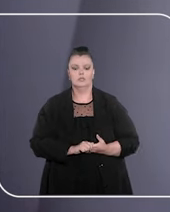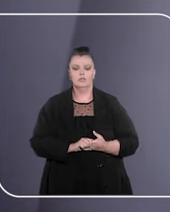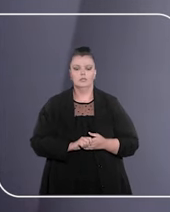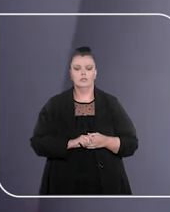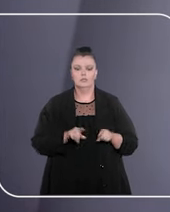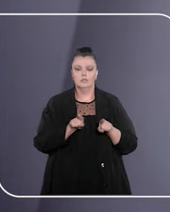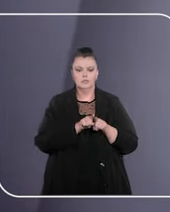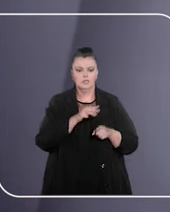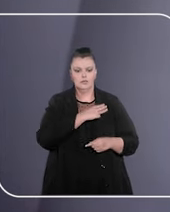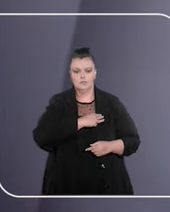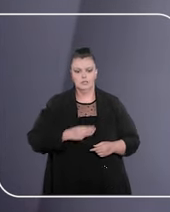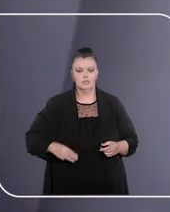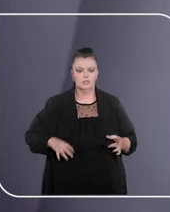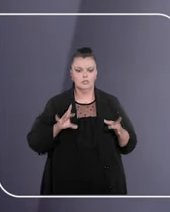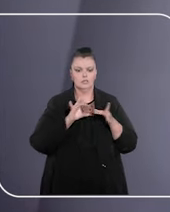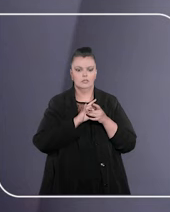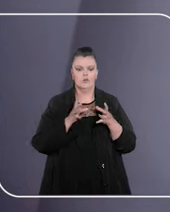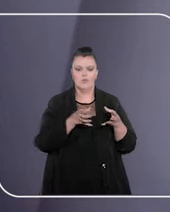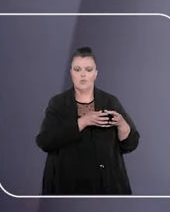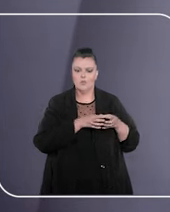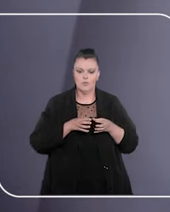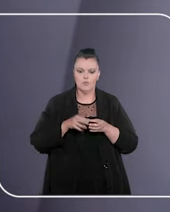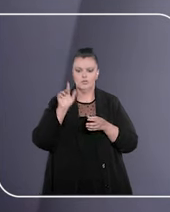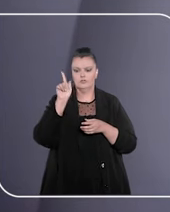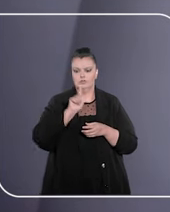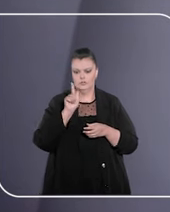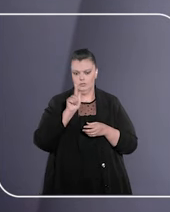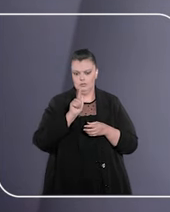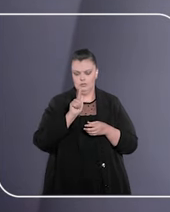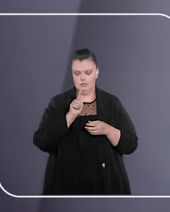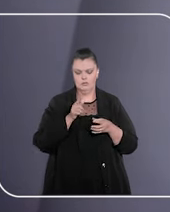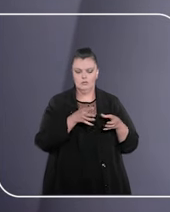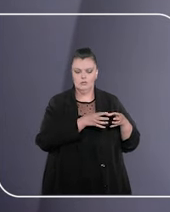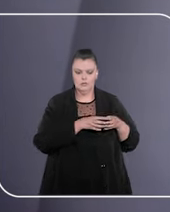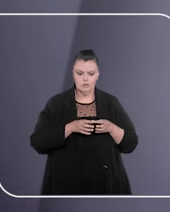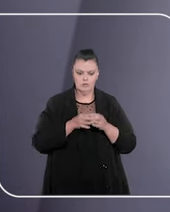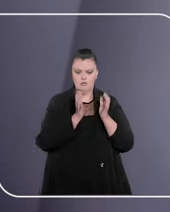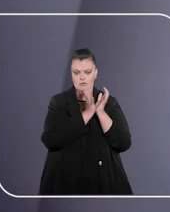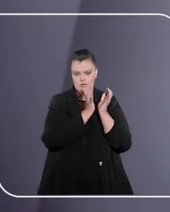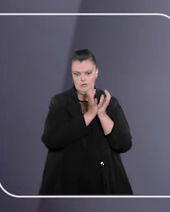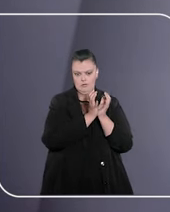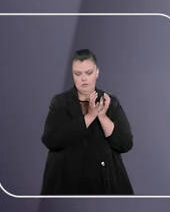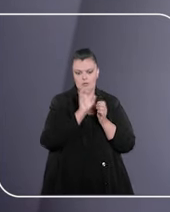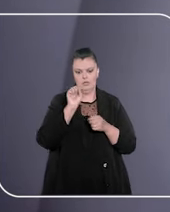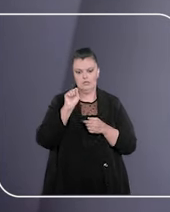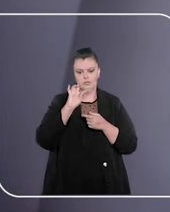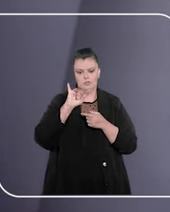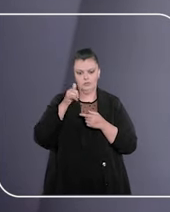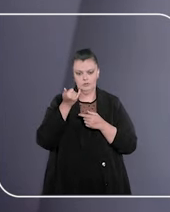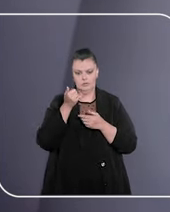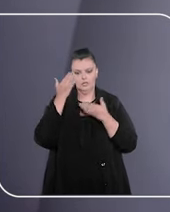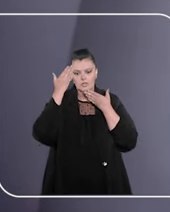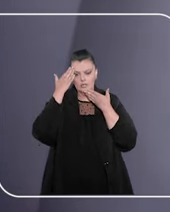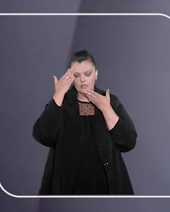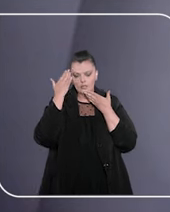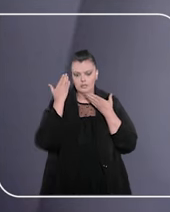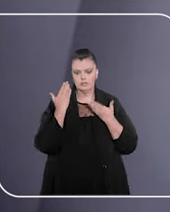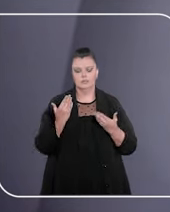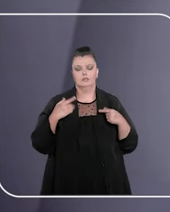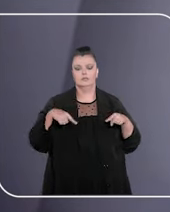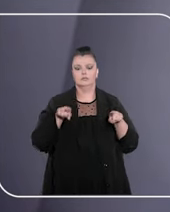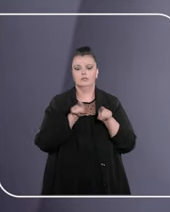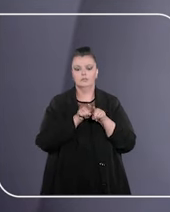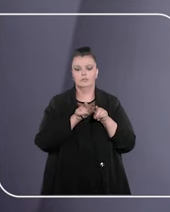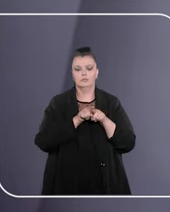que, além de ministros, integram a Comissão Gestora de Precedentes e de Ações Coletivas do STJ. E aproveito para agradecer da mesma